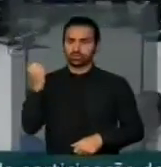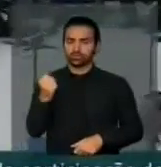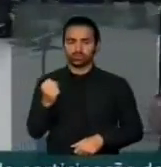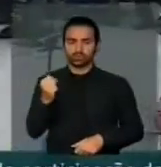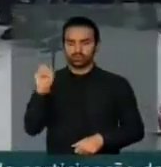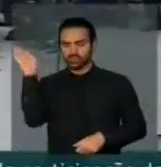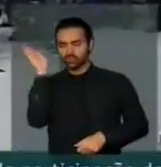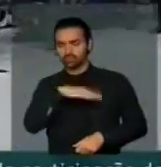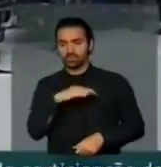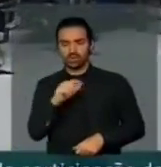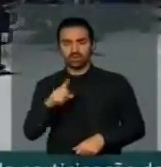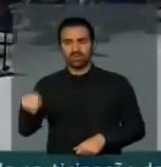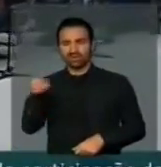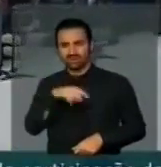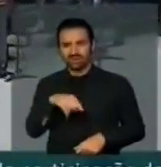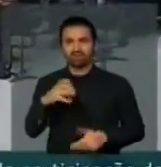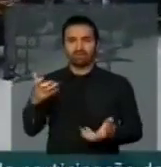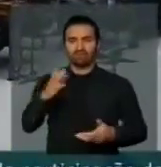do